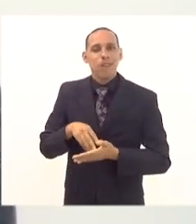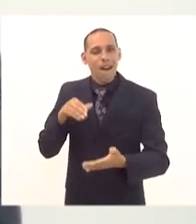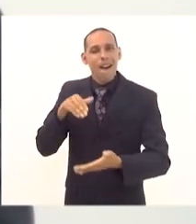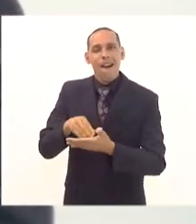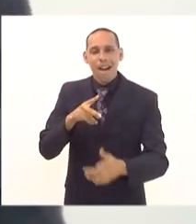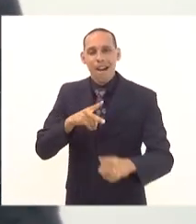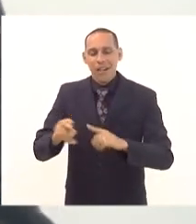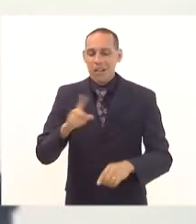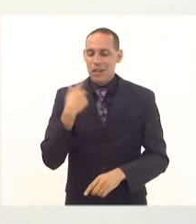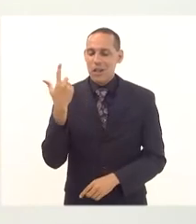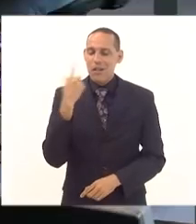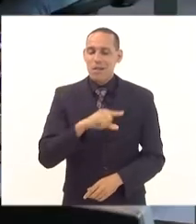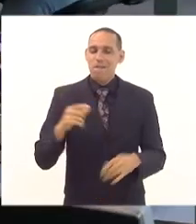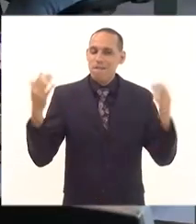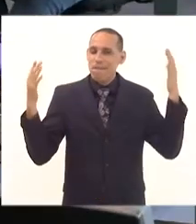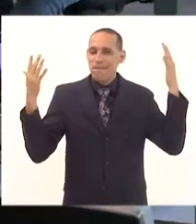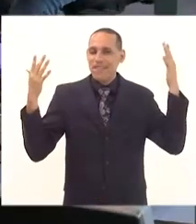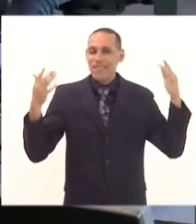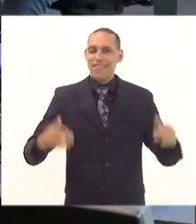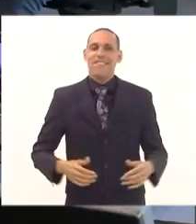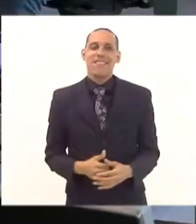que ser a nossa